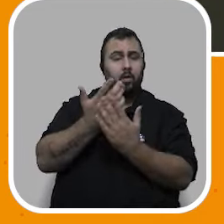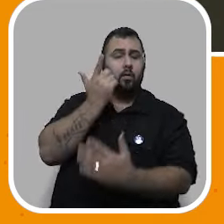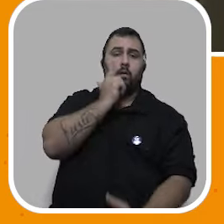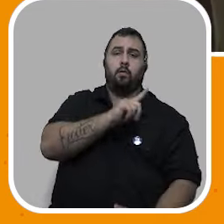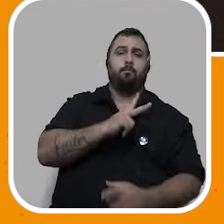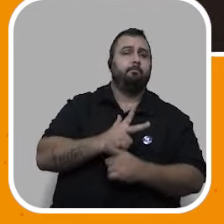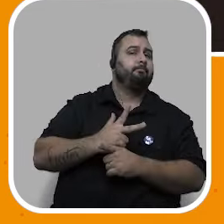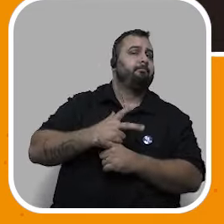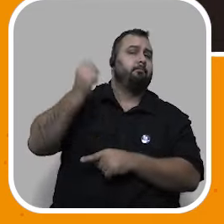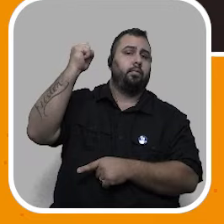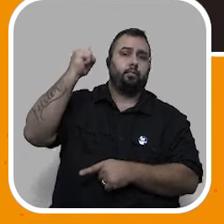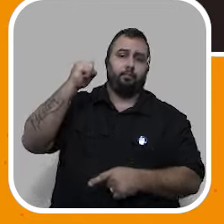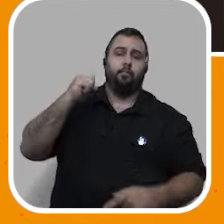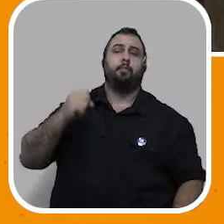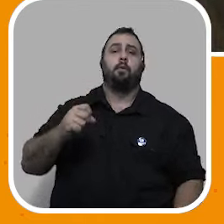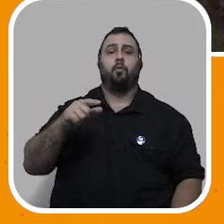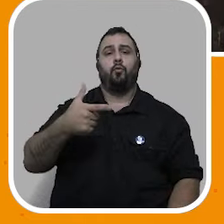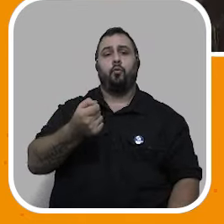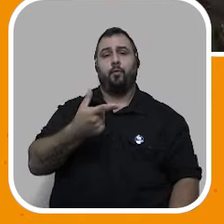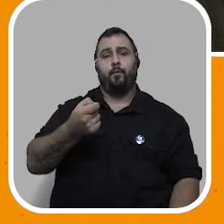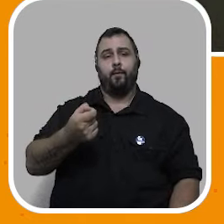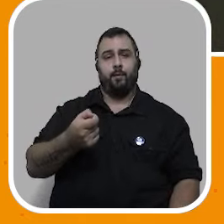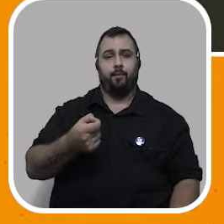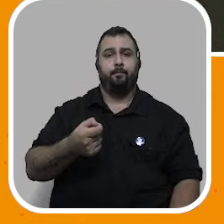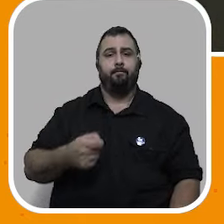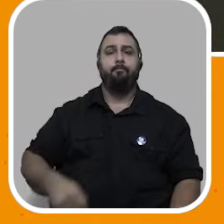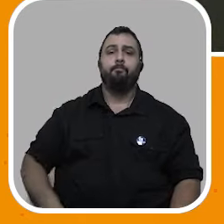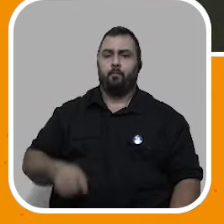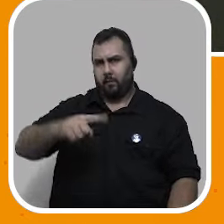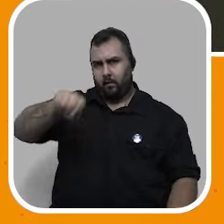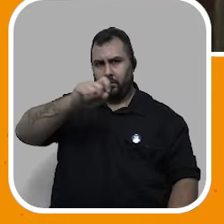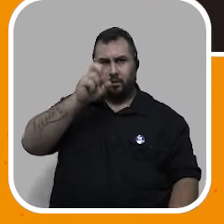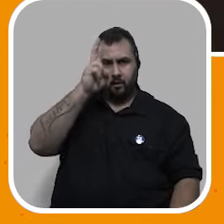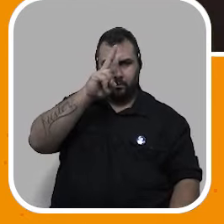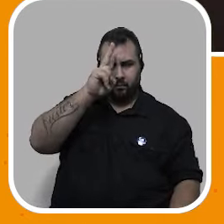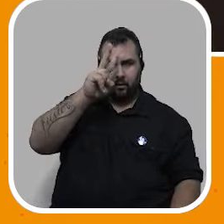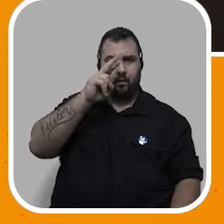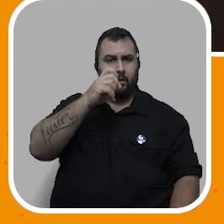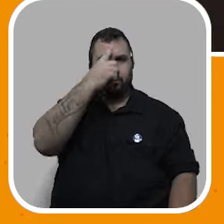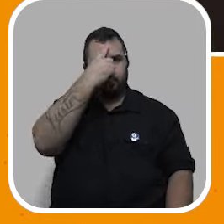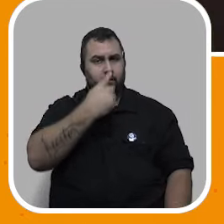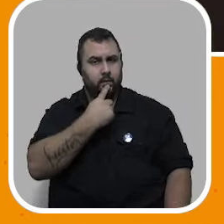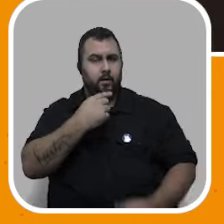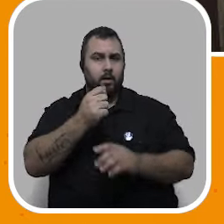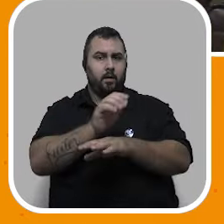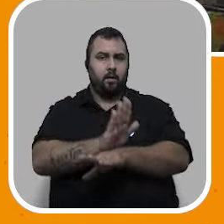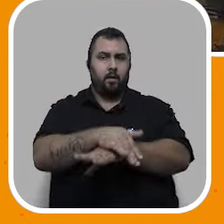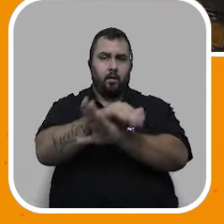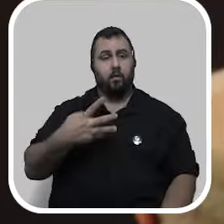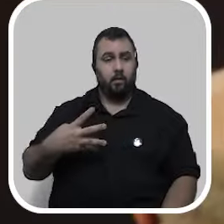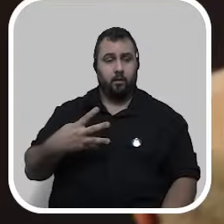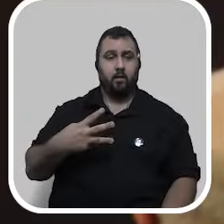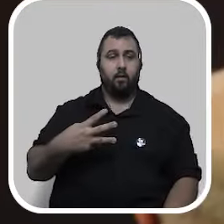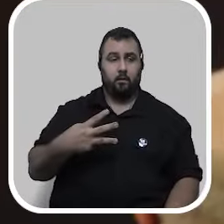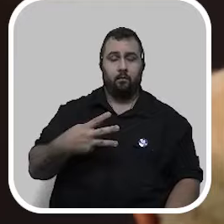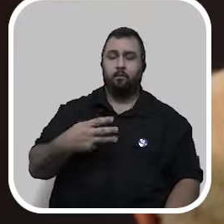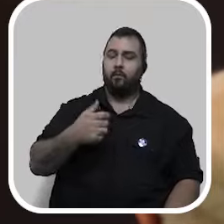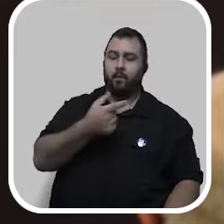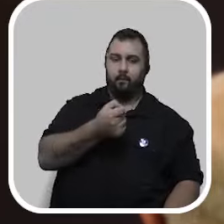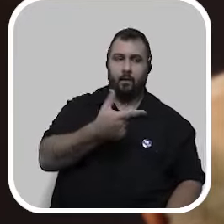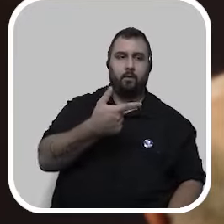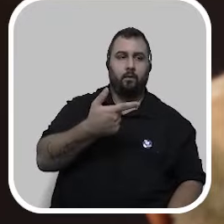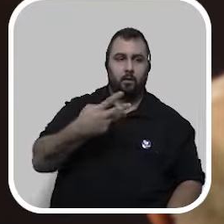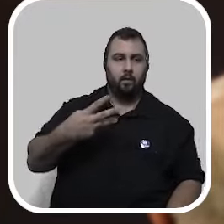ali em 2020 eu acho que vocês lembram da imagem da sereia né ficou bem marcado a gente tá